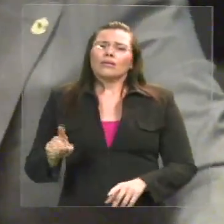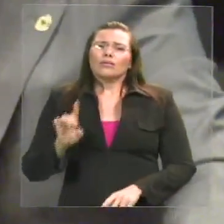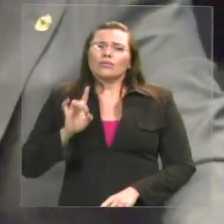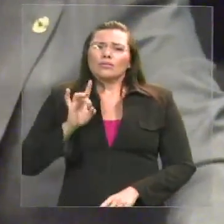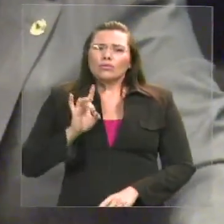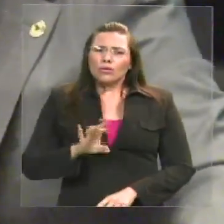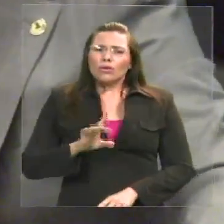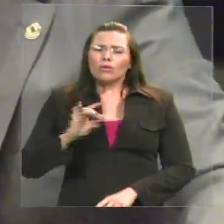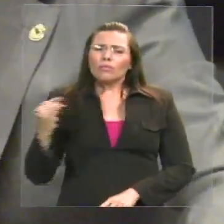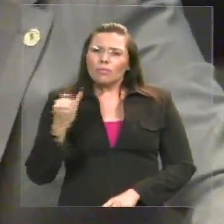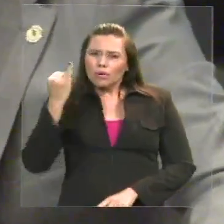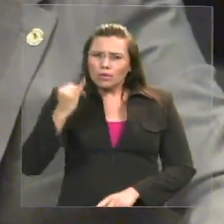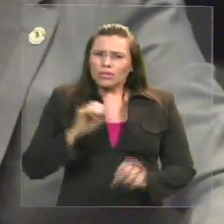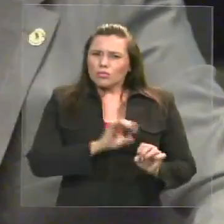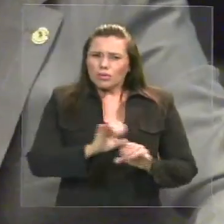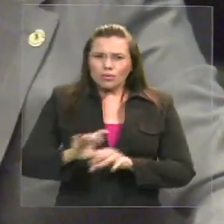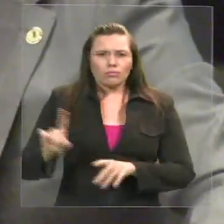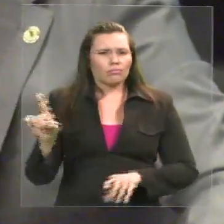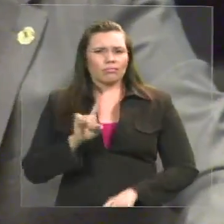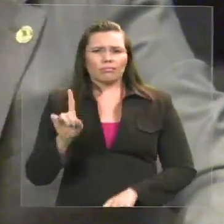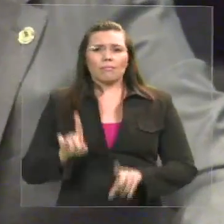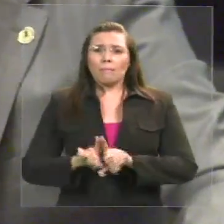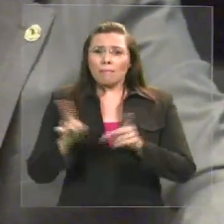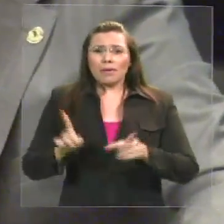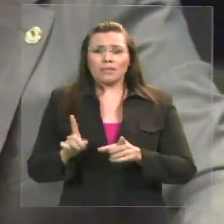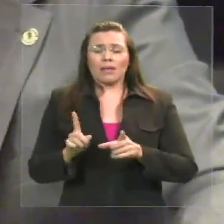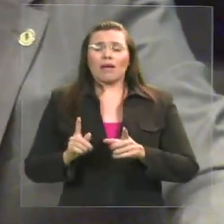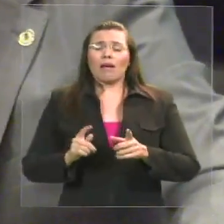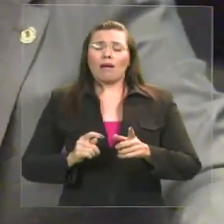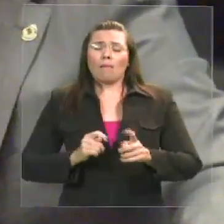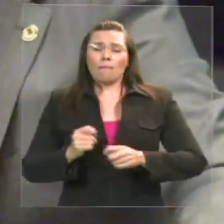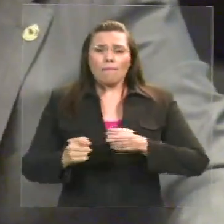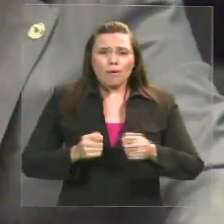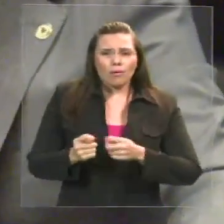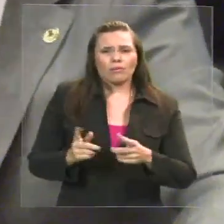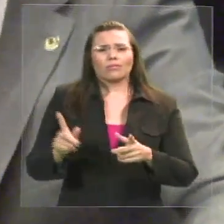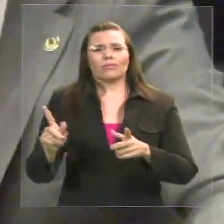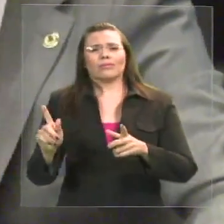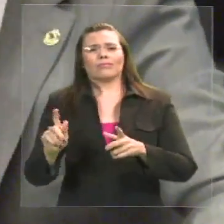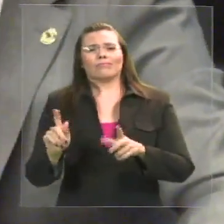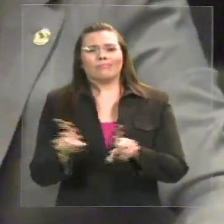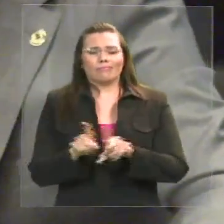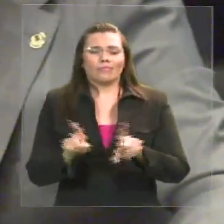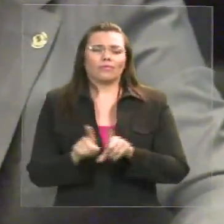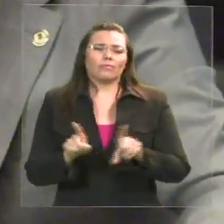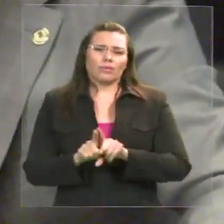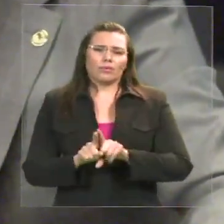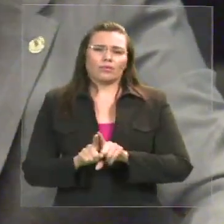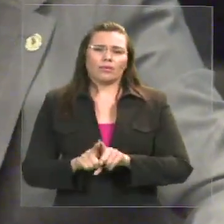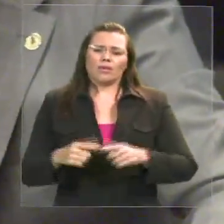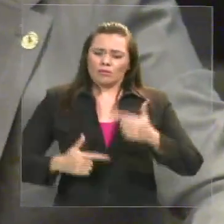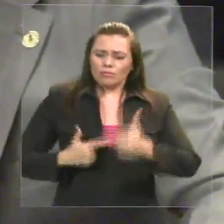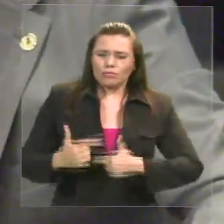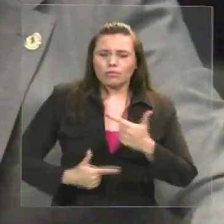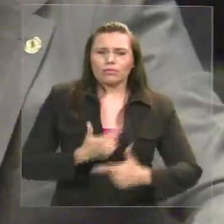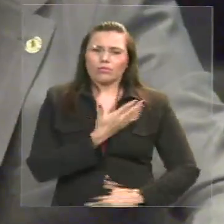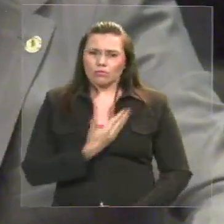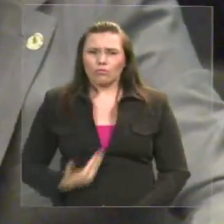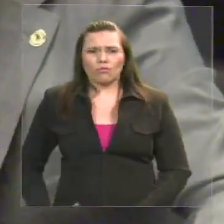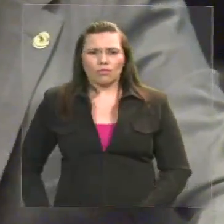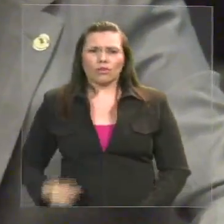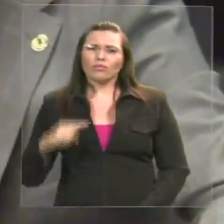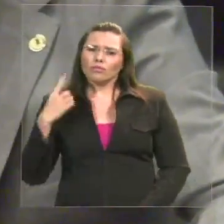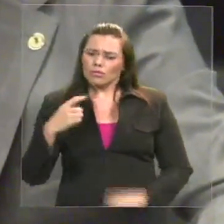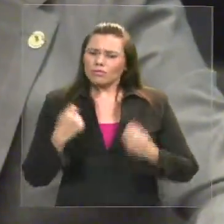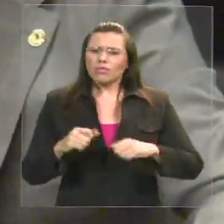nos municípios e beneficiando, acima de tudo, quem mais precisa. Então, é um esforço do governo que vale a pena a gente